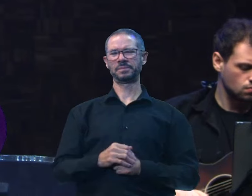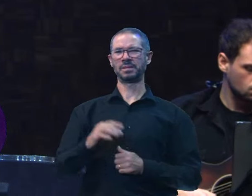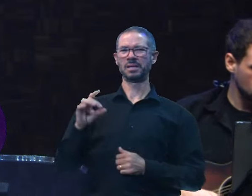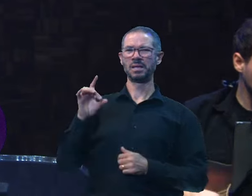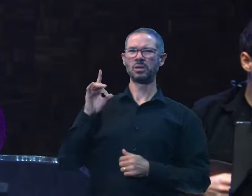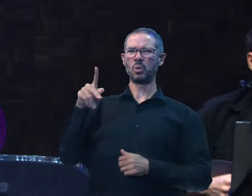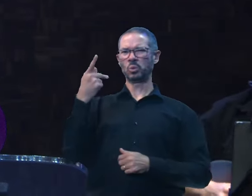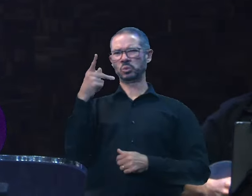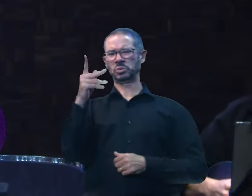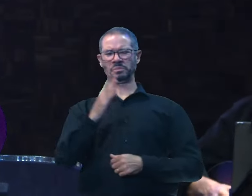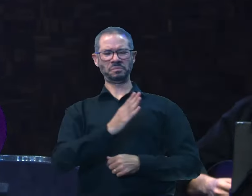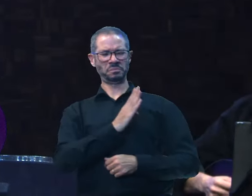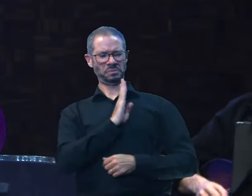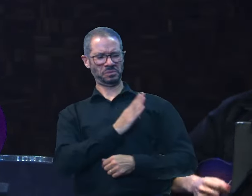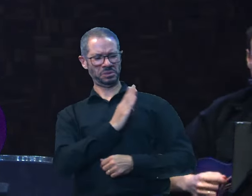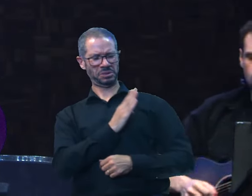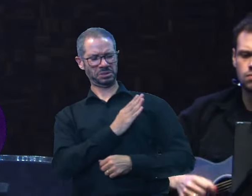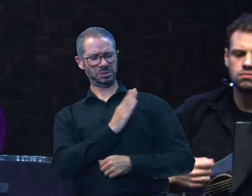Sonda o teu coração.